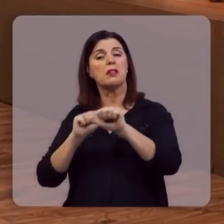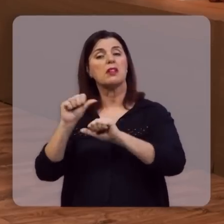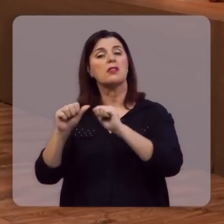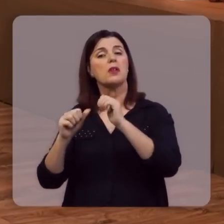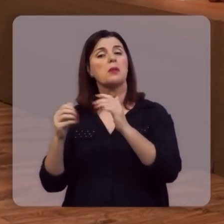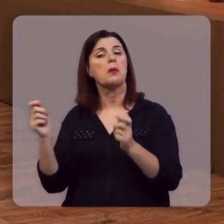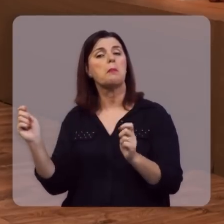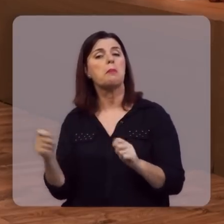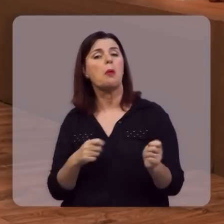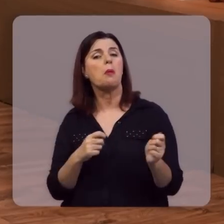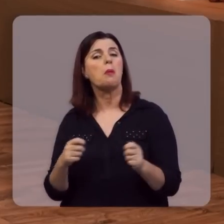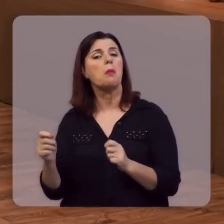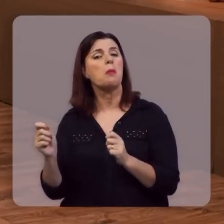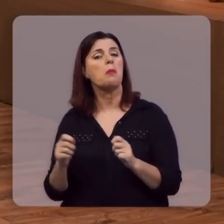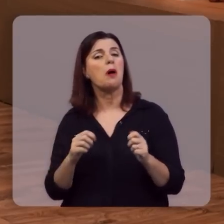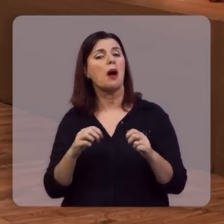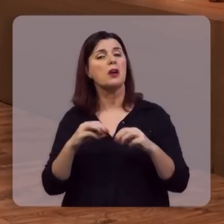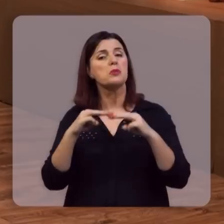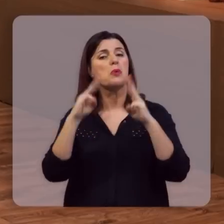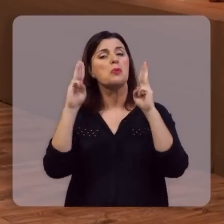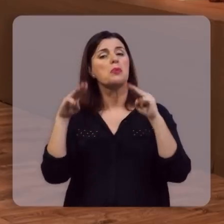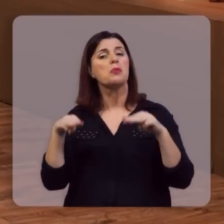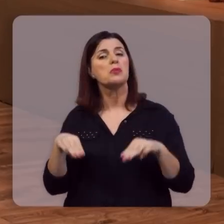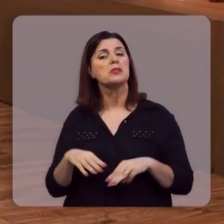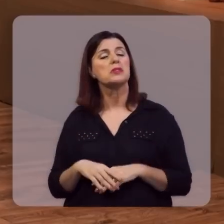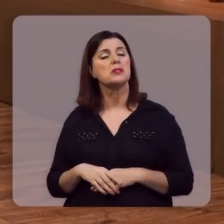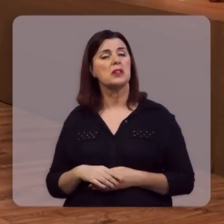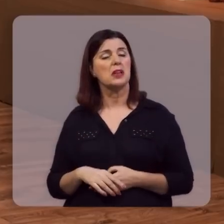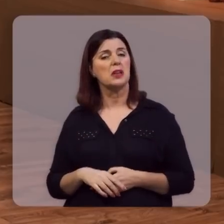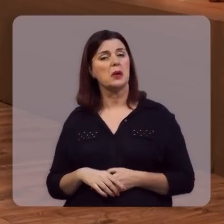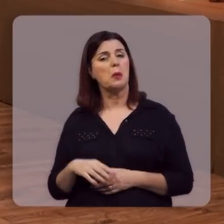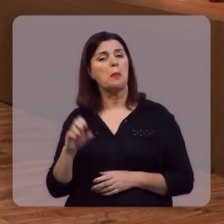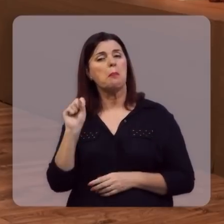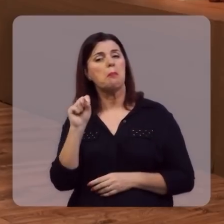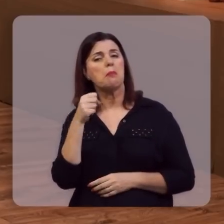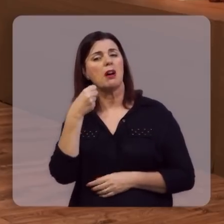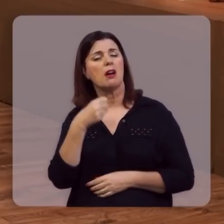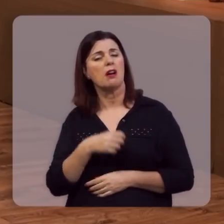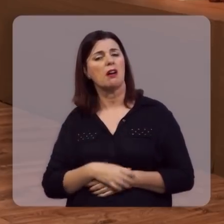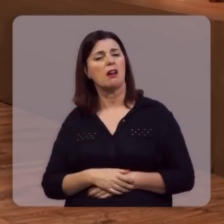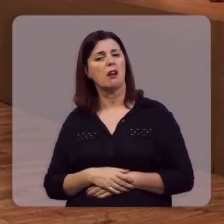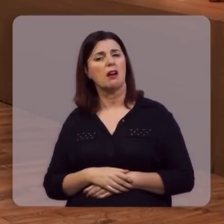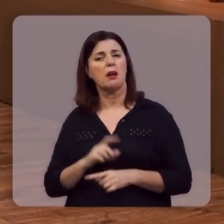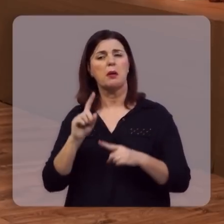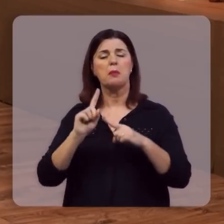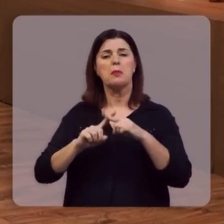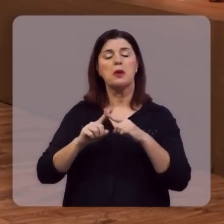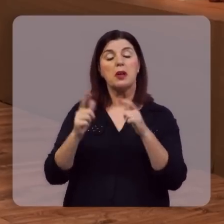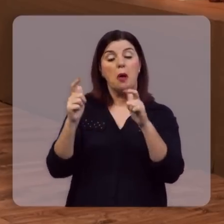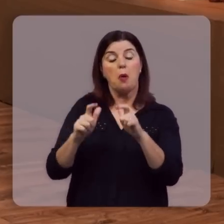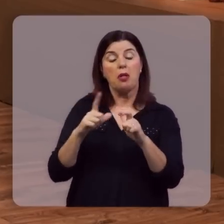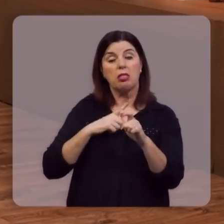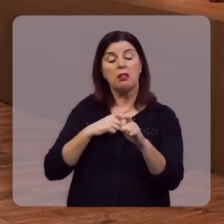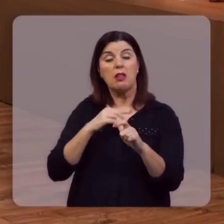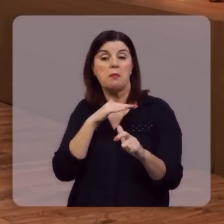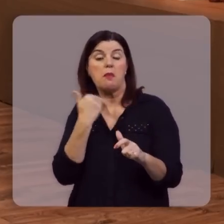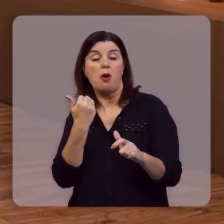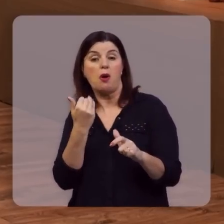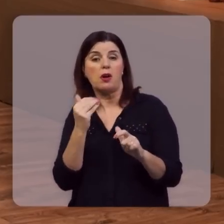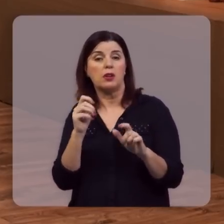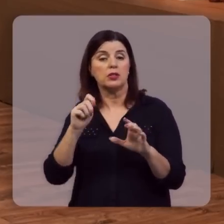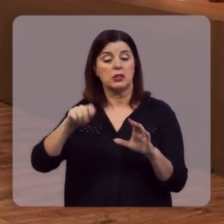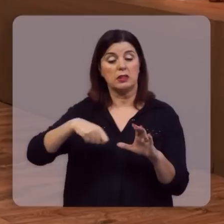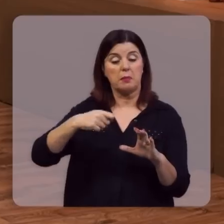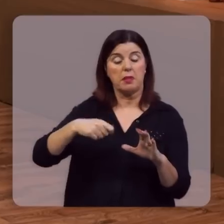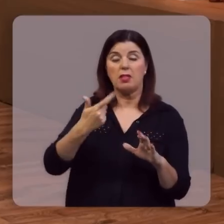em boates, em museus, em mesquitas. Porque onde tem morte na panela, não